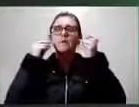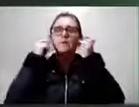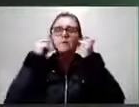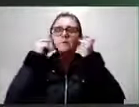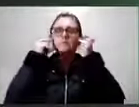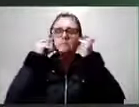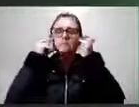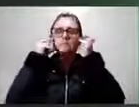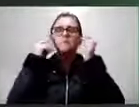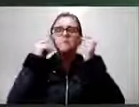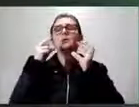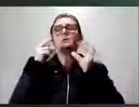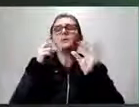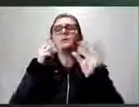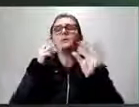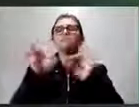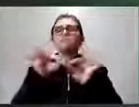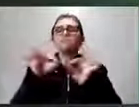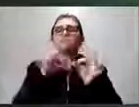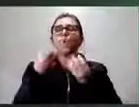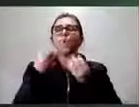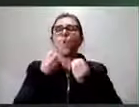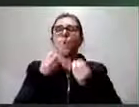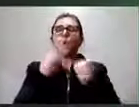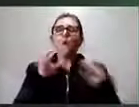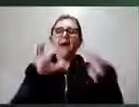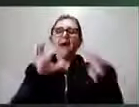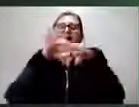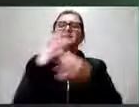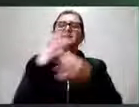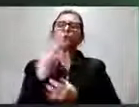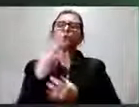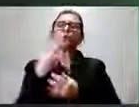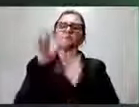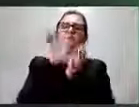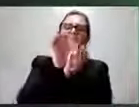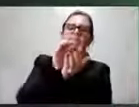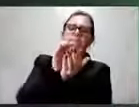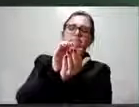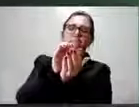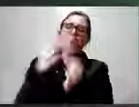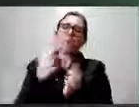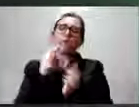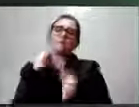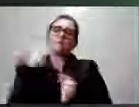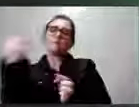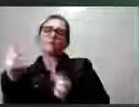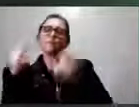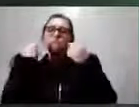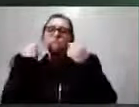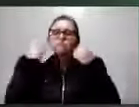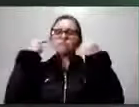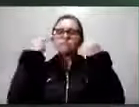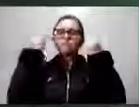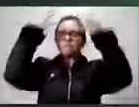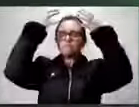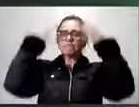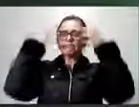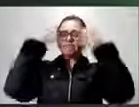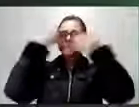temporomandibular funciona como uma aliança entre 2 articulações, uma de cada lado do crânio. Em consequência,